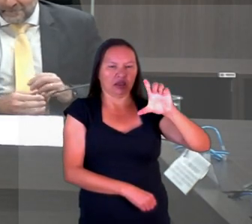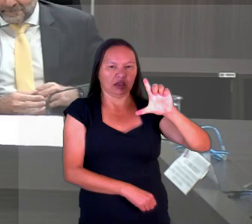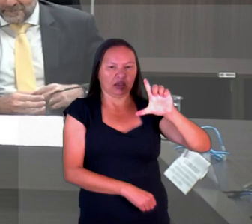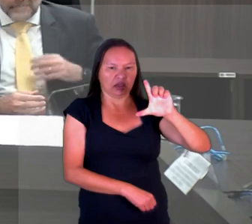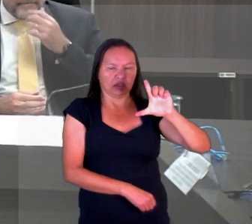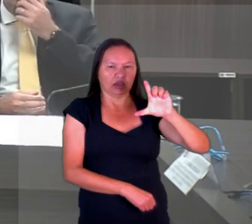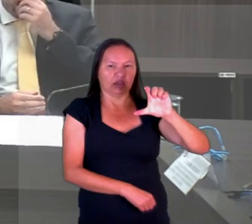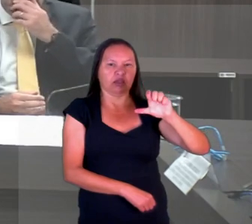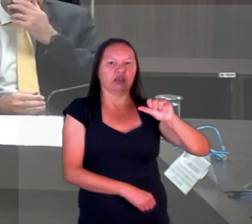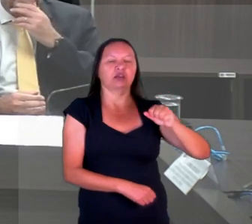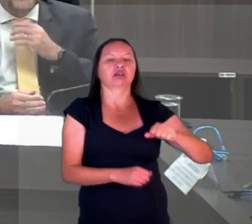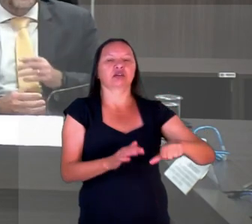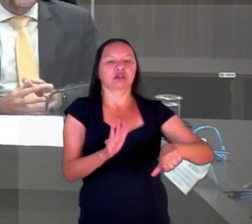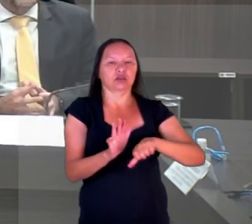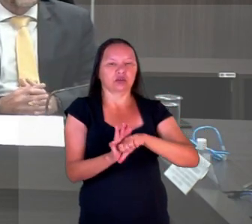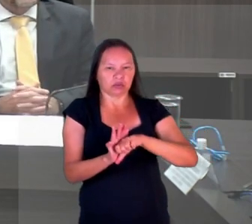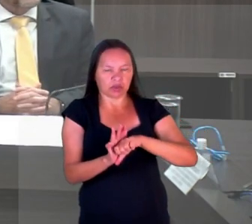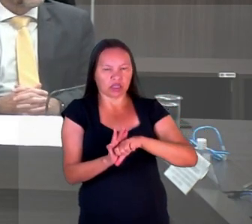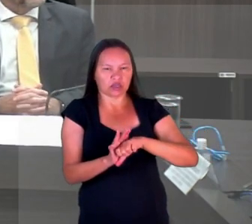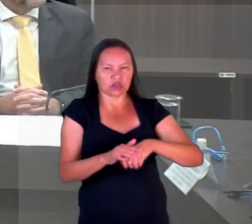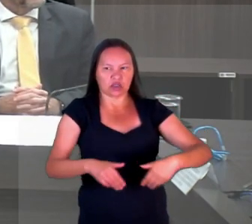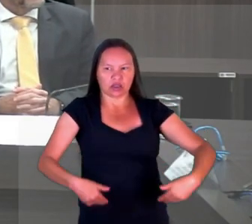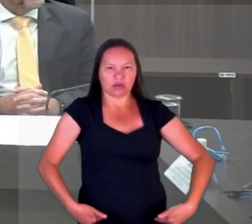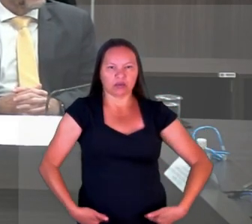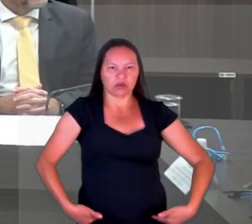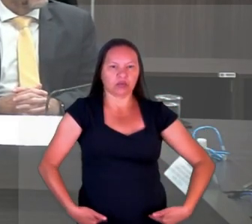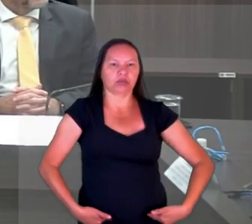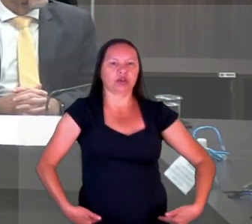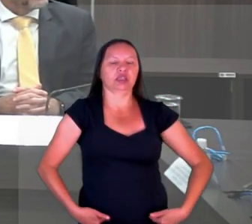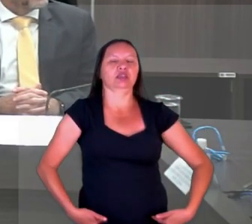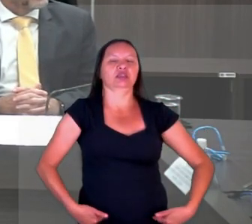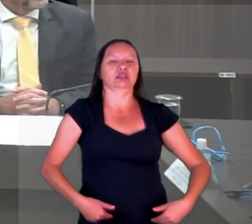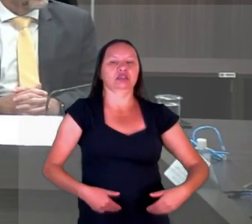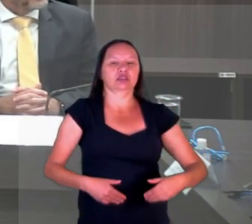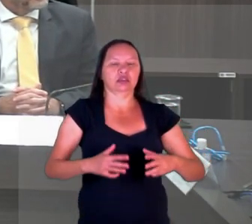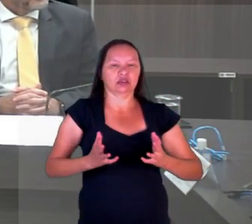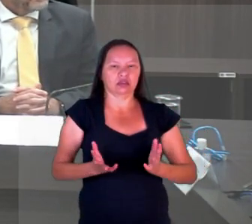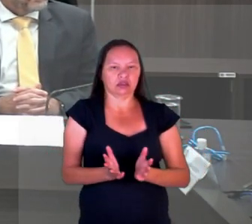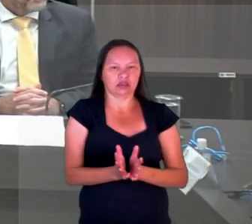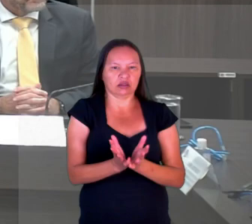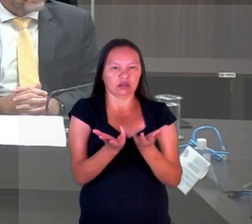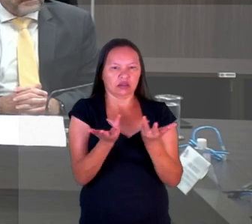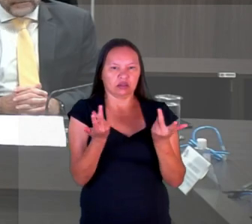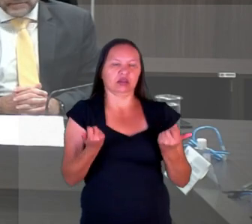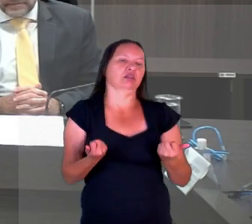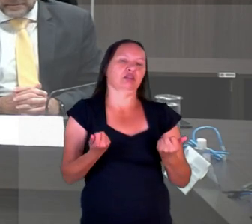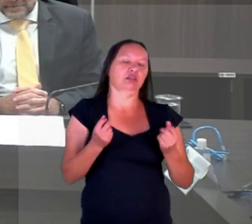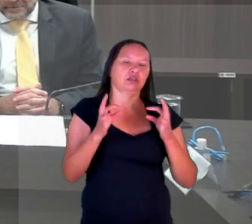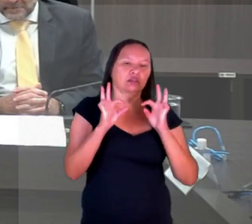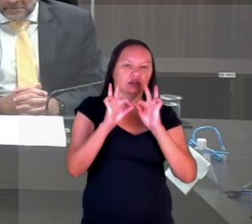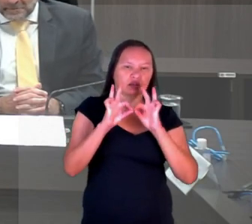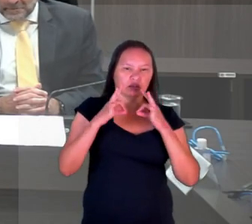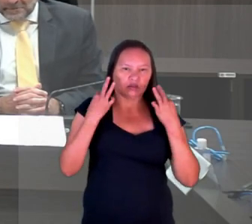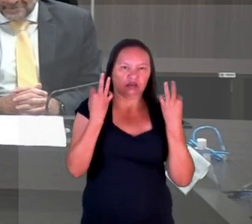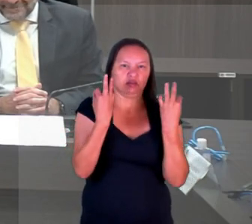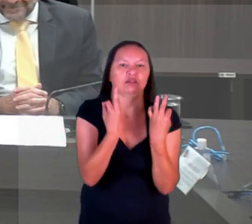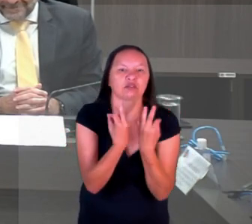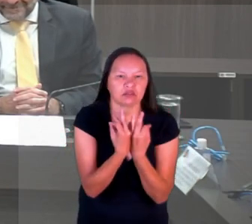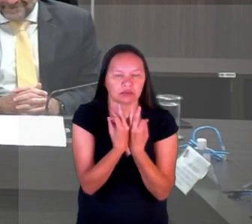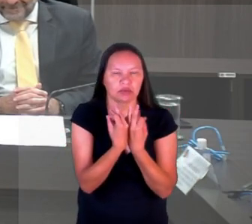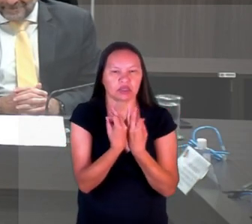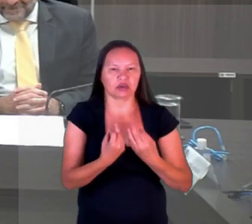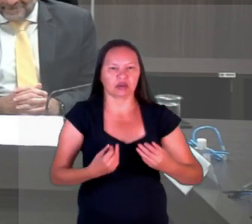de combate à pobreza e a fome do ministério de desenvolvimento e assistência social família e combate à fome